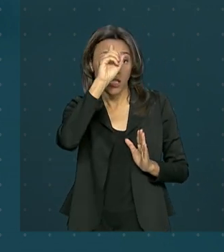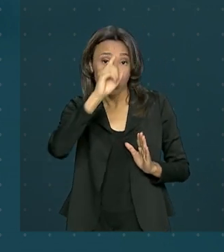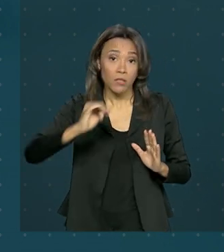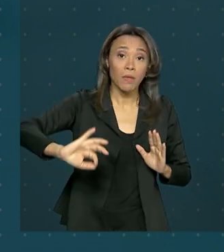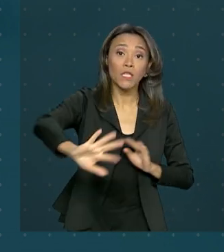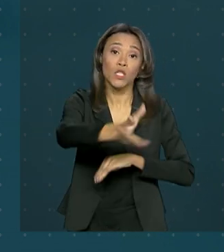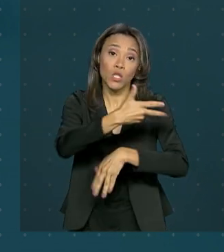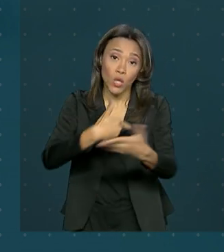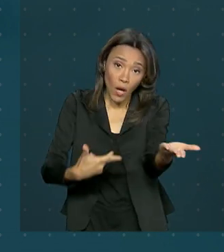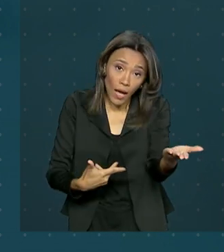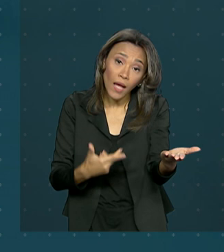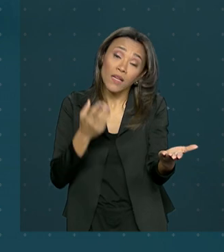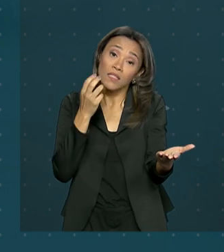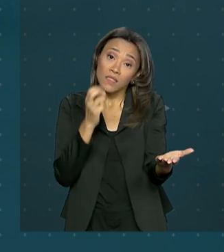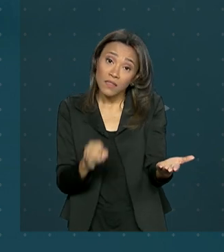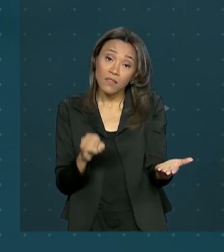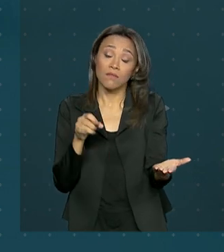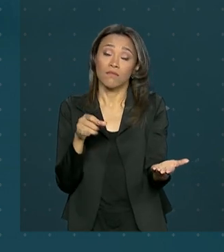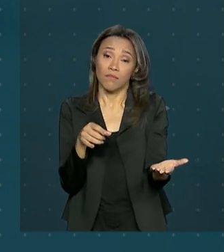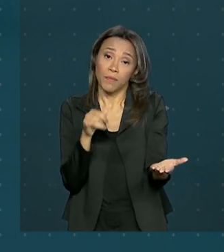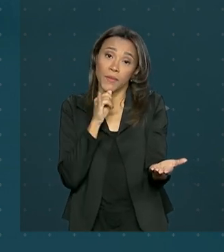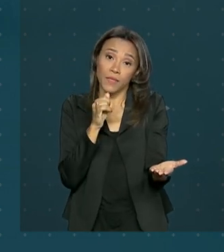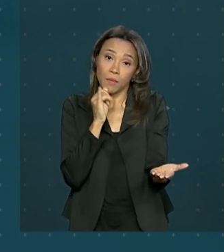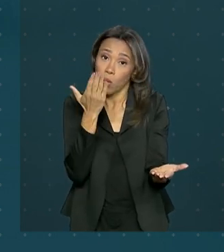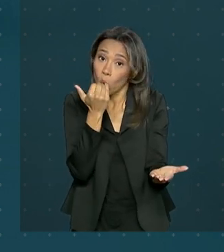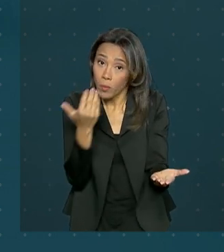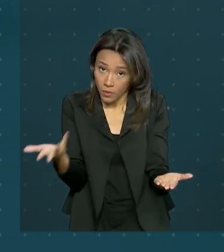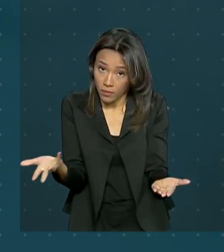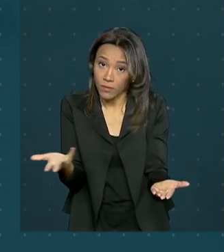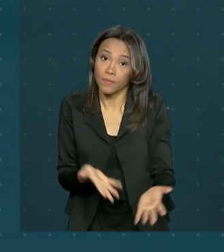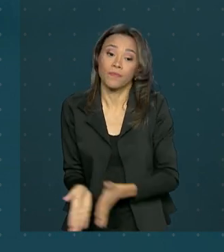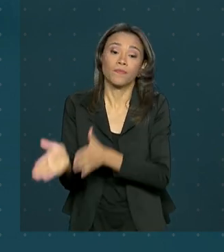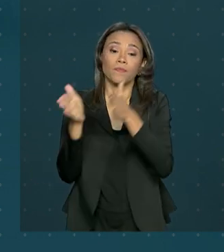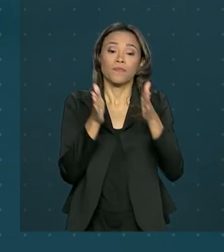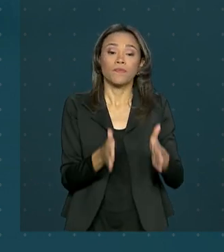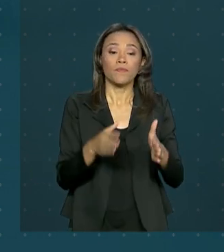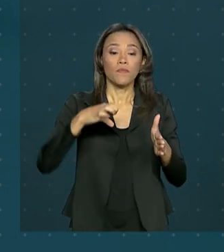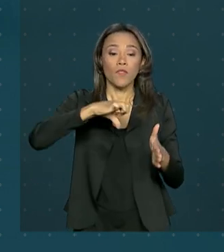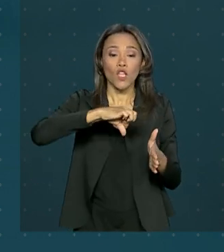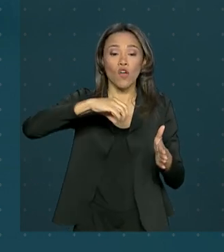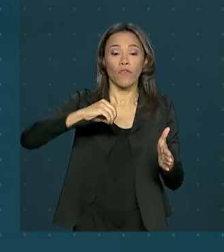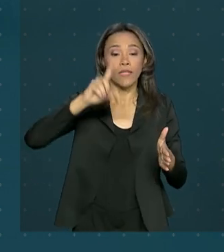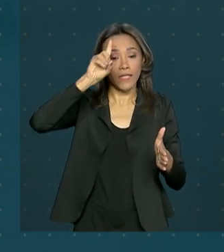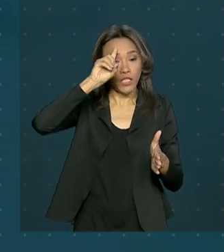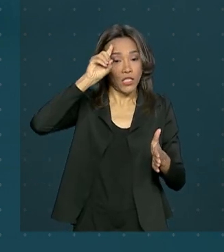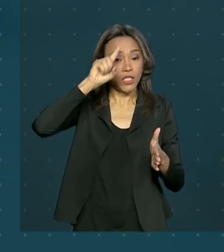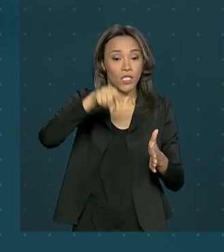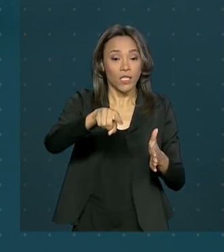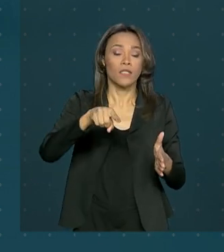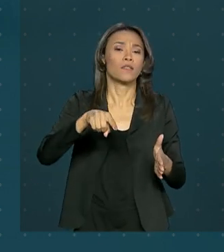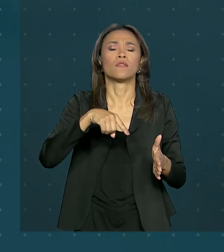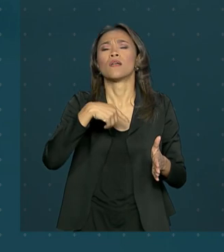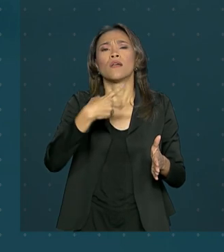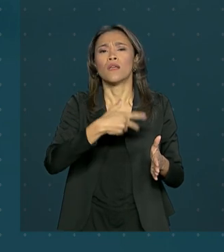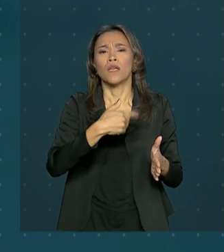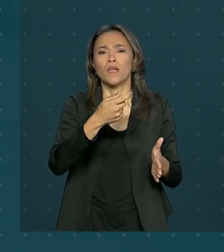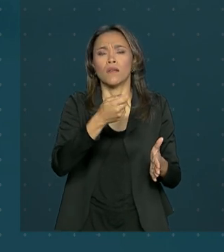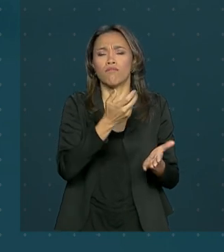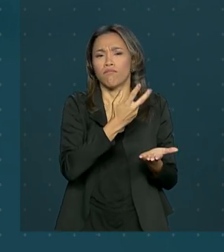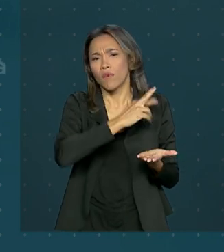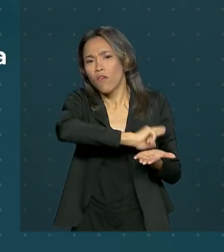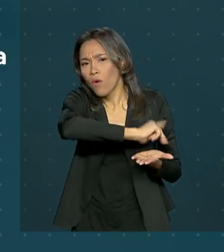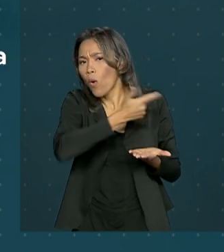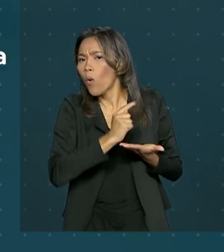troca se for um produto perecível como alimento e 90 dias para produtos duráveis já os chamados